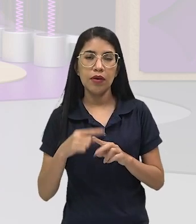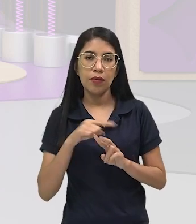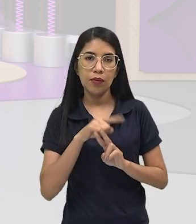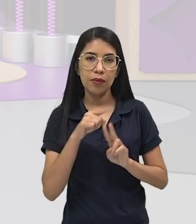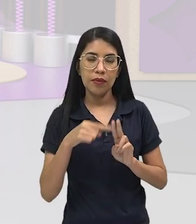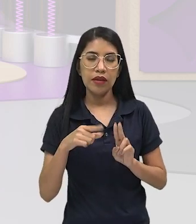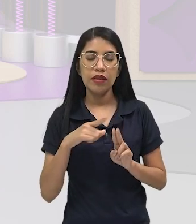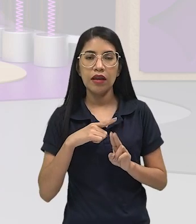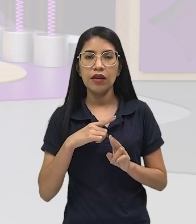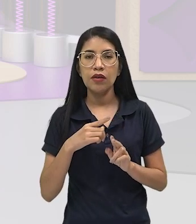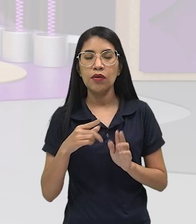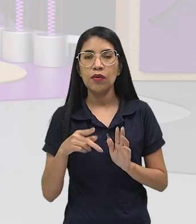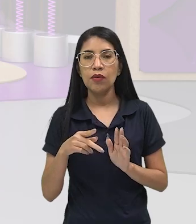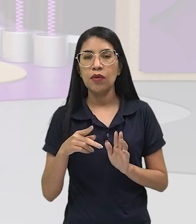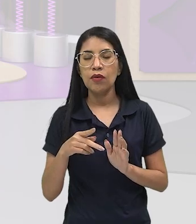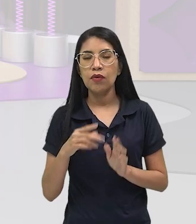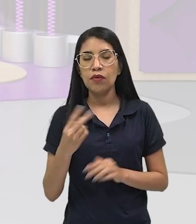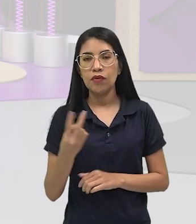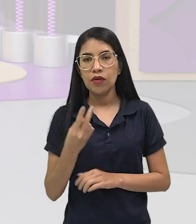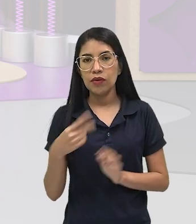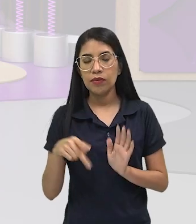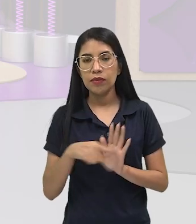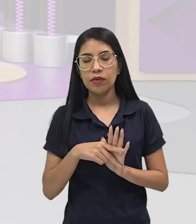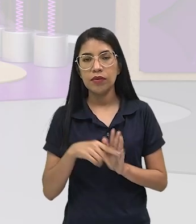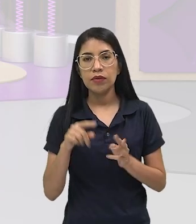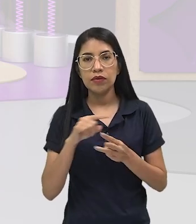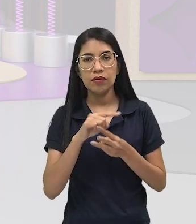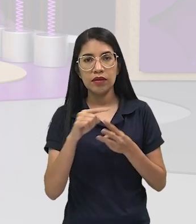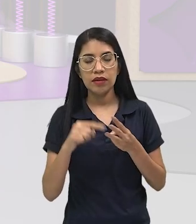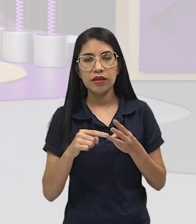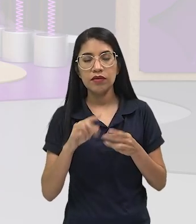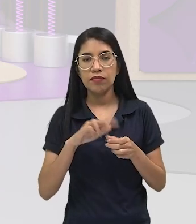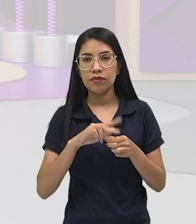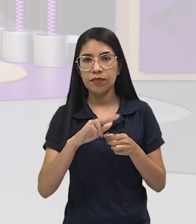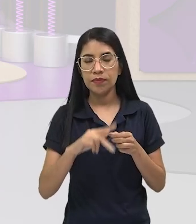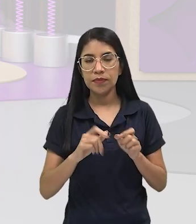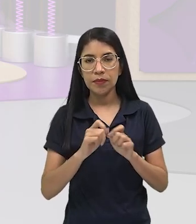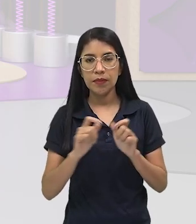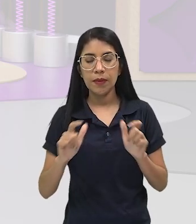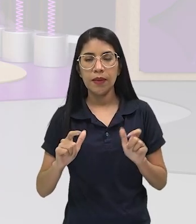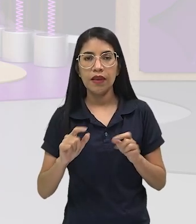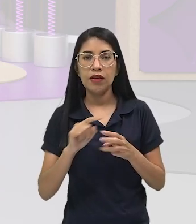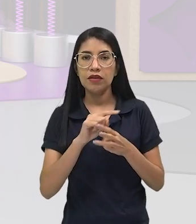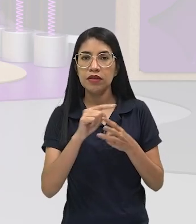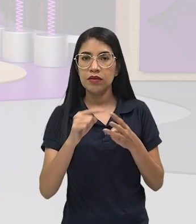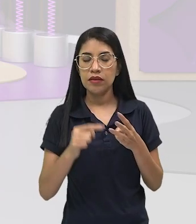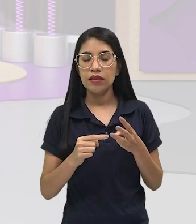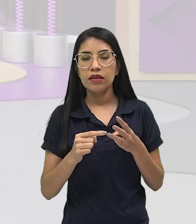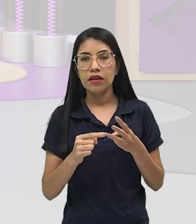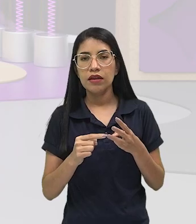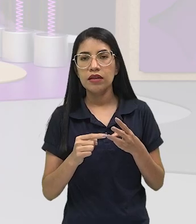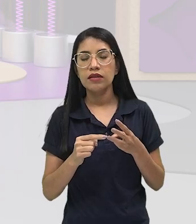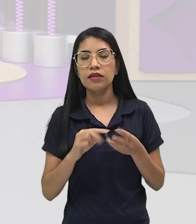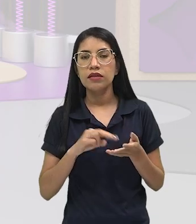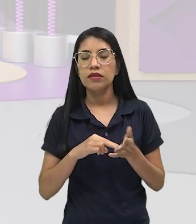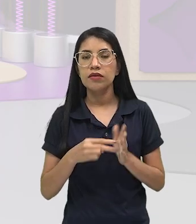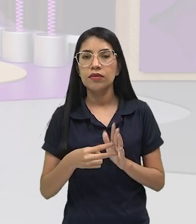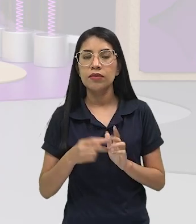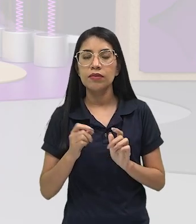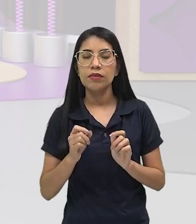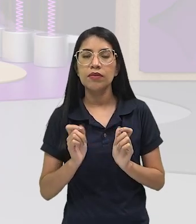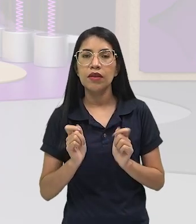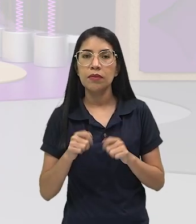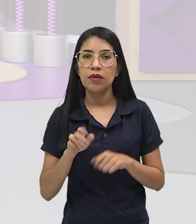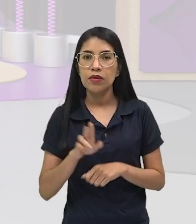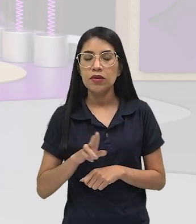irracional. Então, são 3 variáveis aí nessa fórmula. Se são 3 variáveis nessa fórmula, eu posso